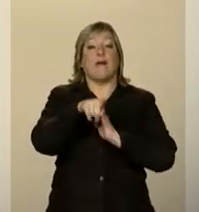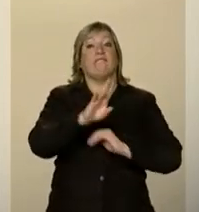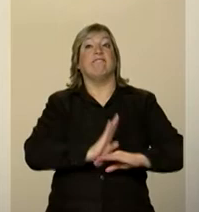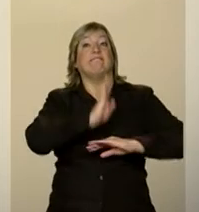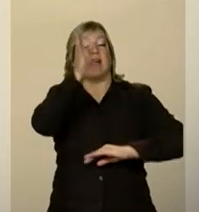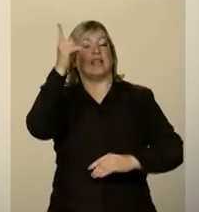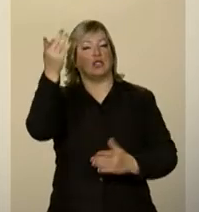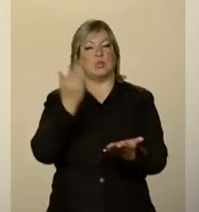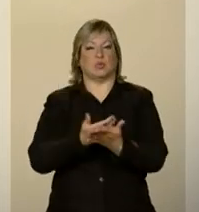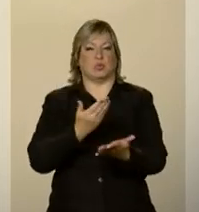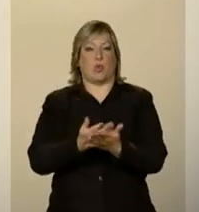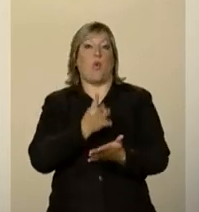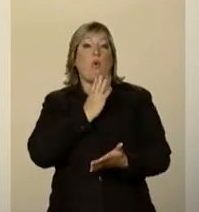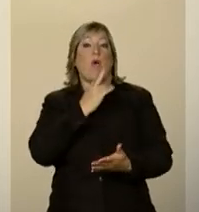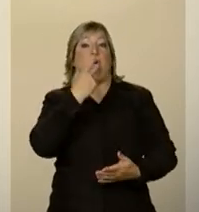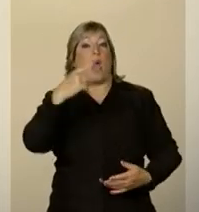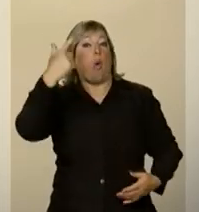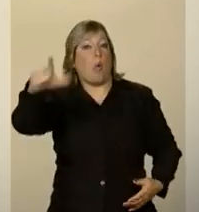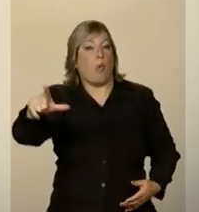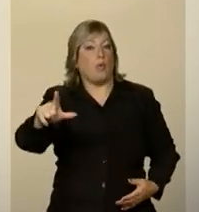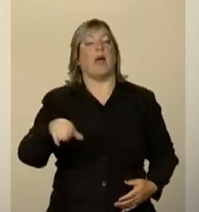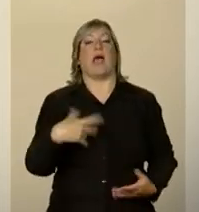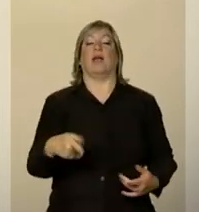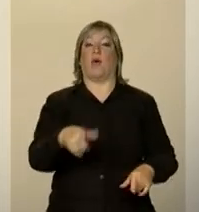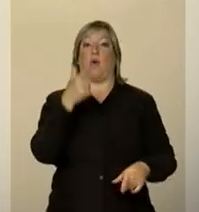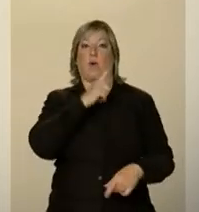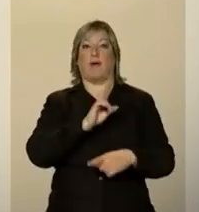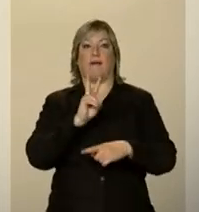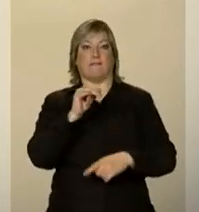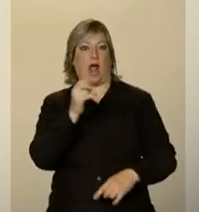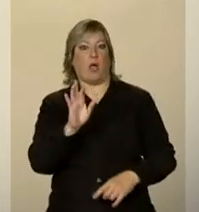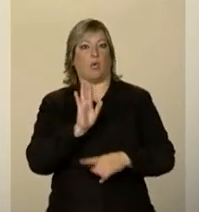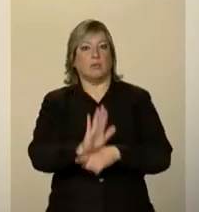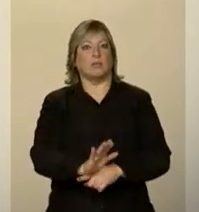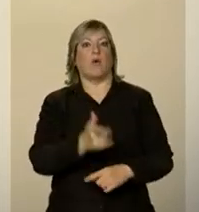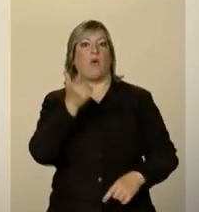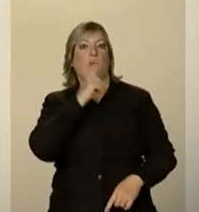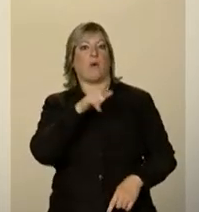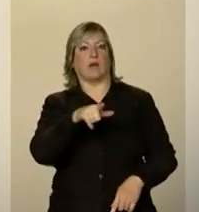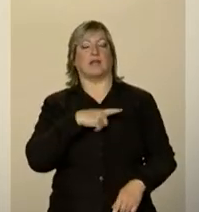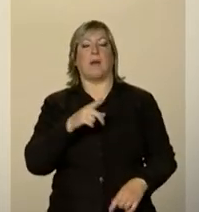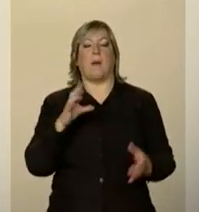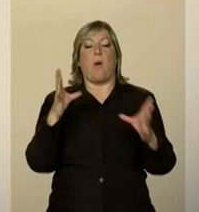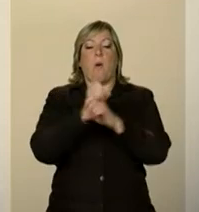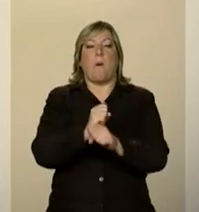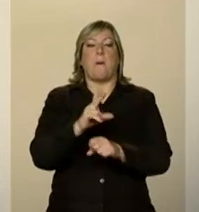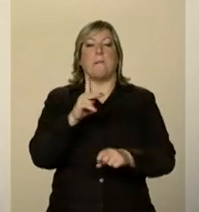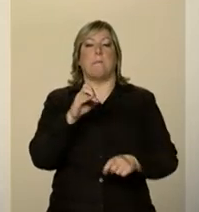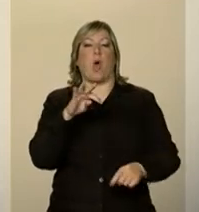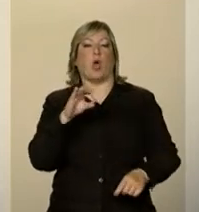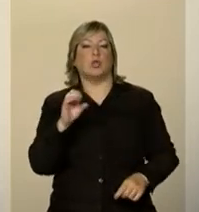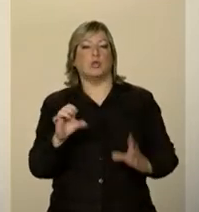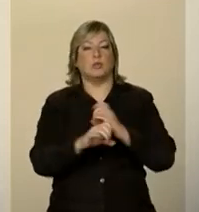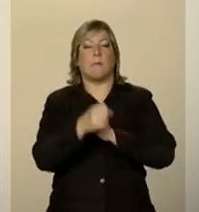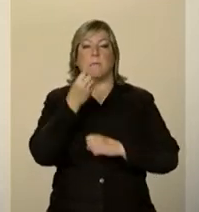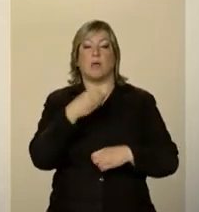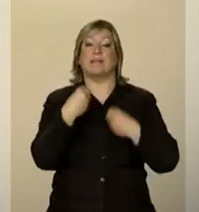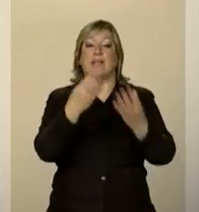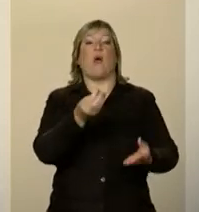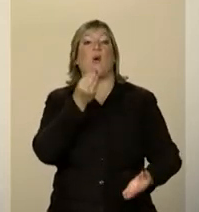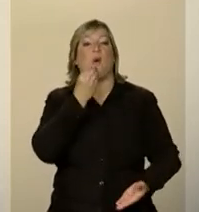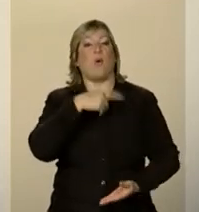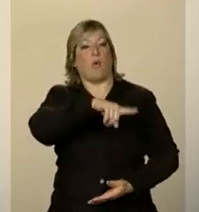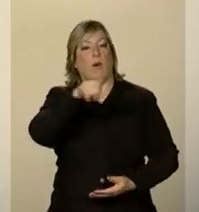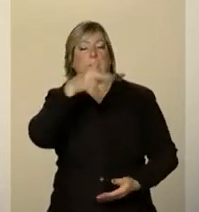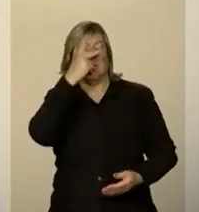em que ele vai estudar com isso Luciano veja bem valorizamos o mérito e damos oportunidades para que os estudantes